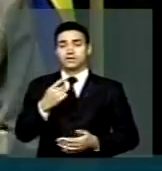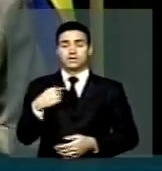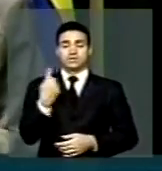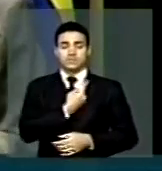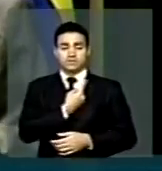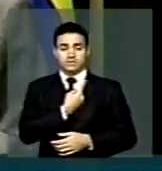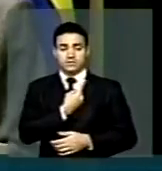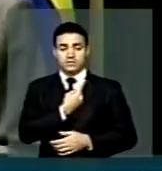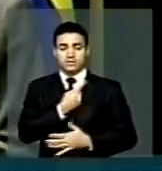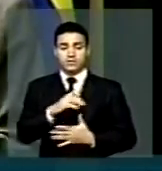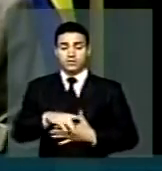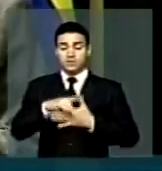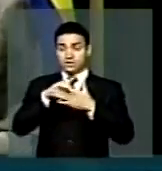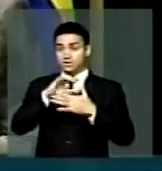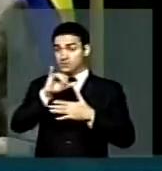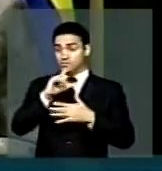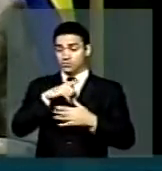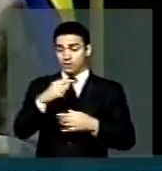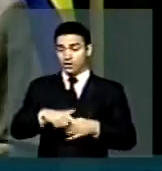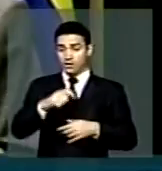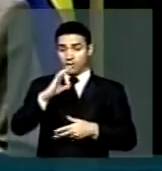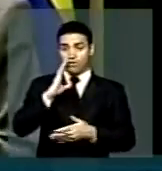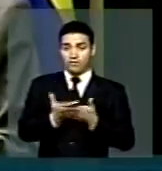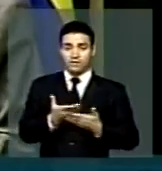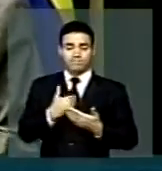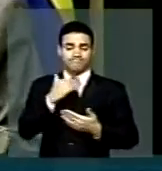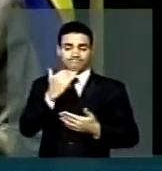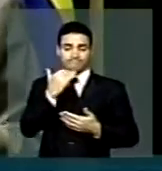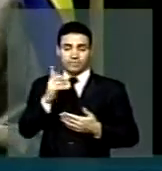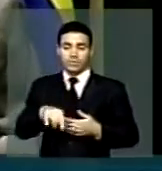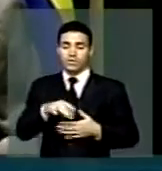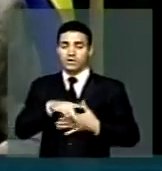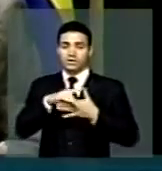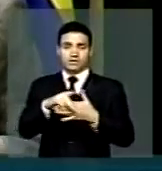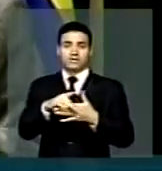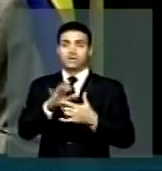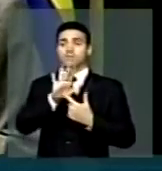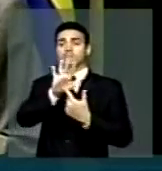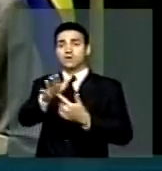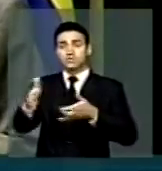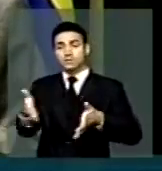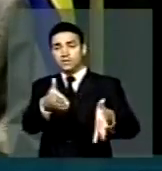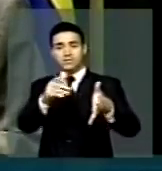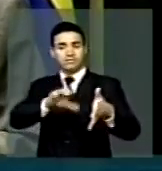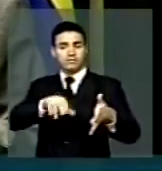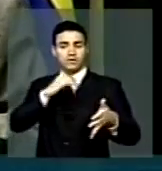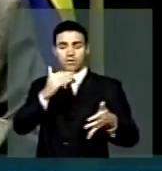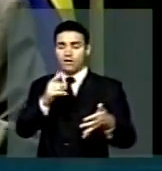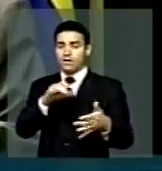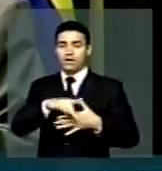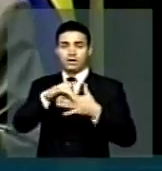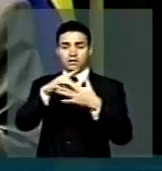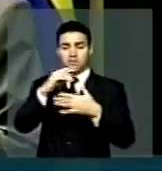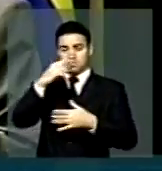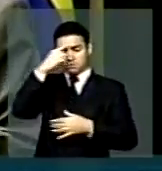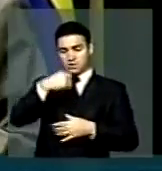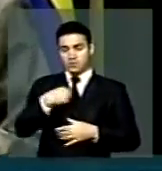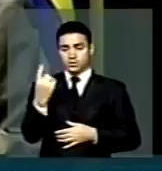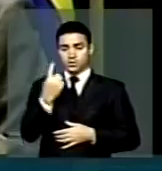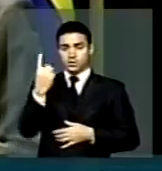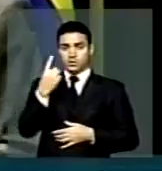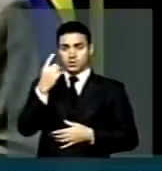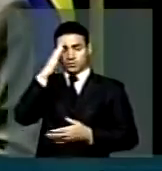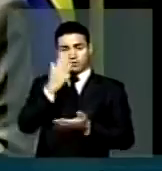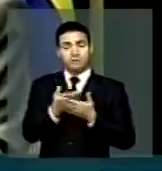líder que não desperta confiança não é líder. O líder que não aponta o caminho não é líder. O líder que pensa que ele sozinho desperta